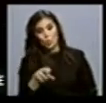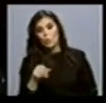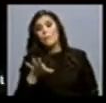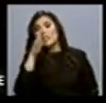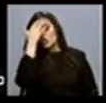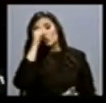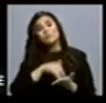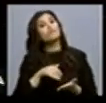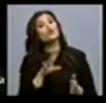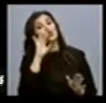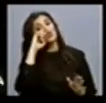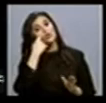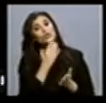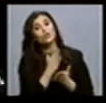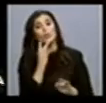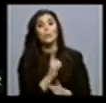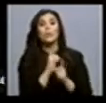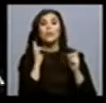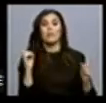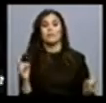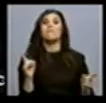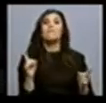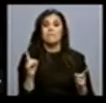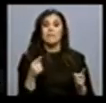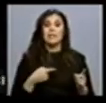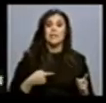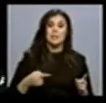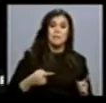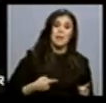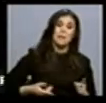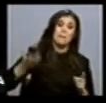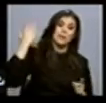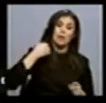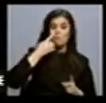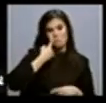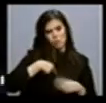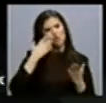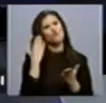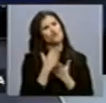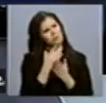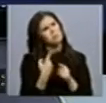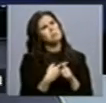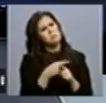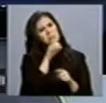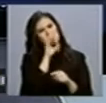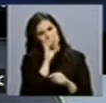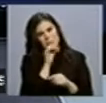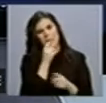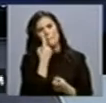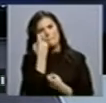Suspeitas ainda. Porquê é que tu deste estas suspeitas? Porque na semana passada apareceu um estudo muito interessante que nos remete